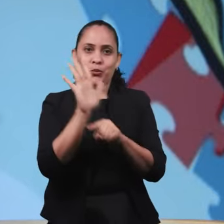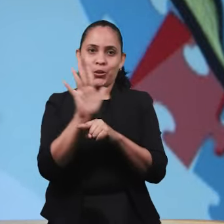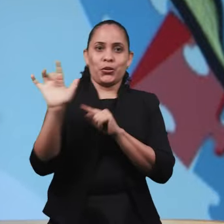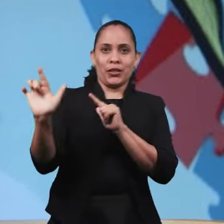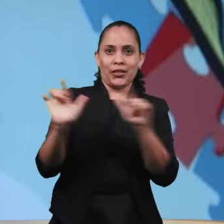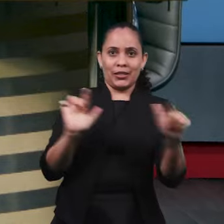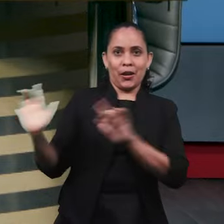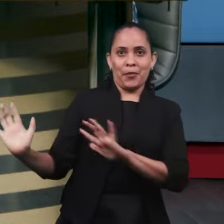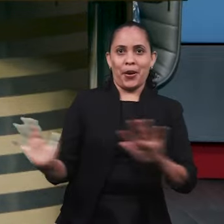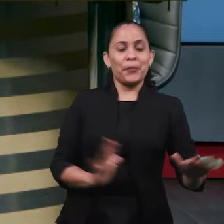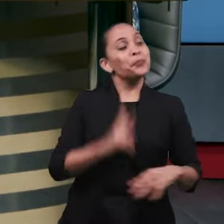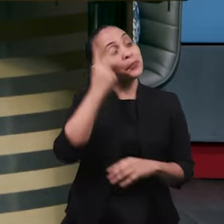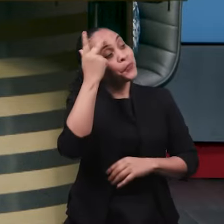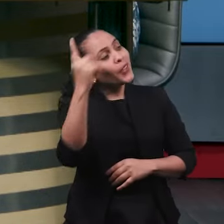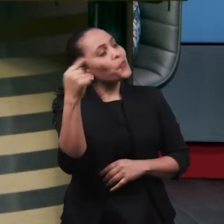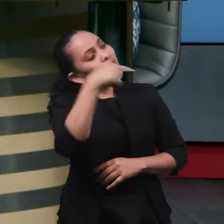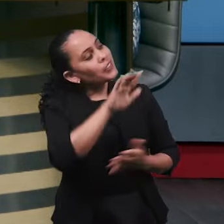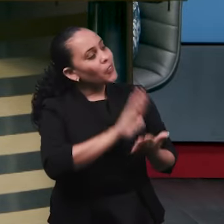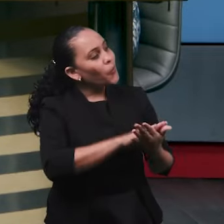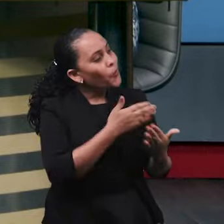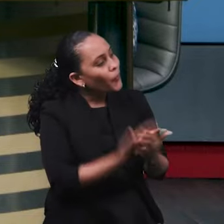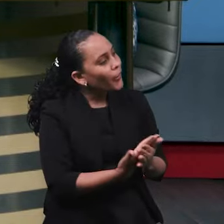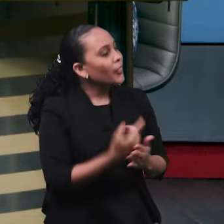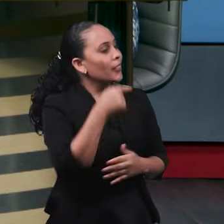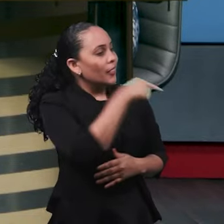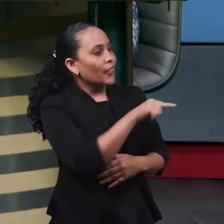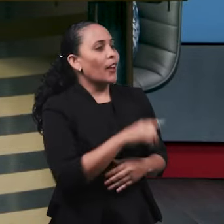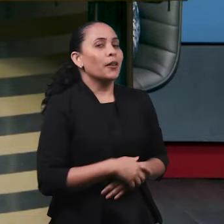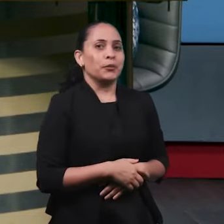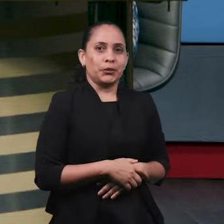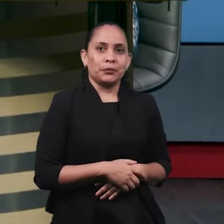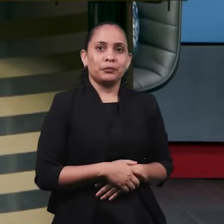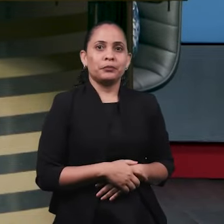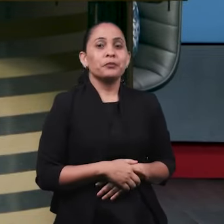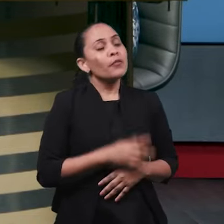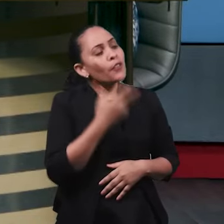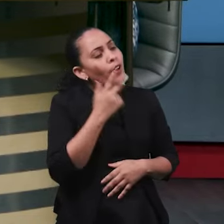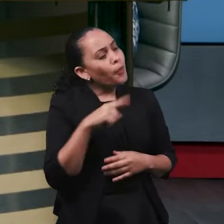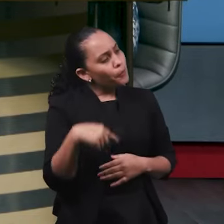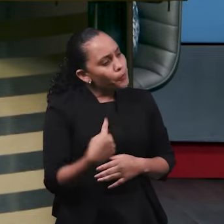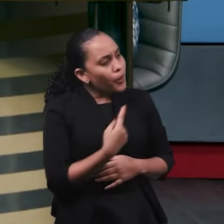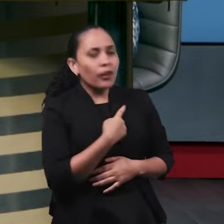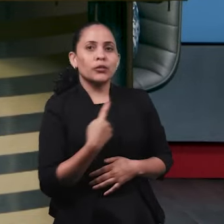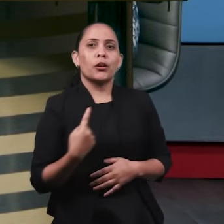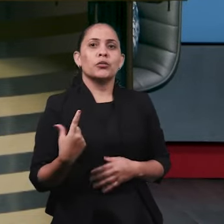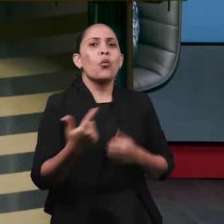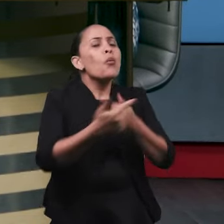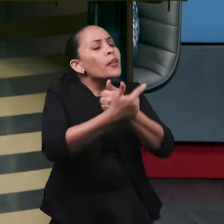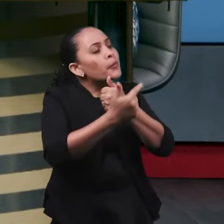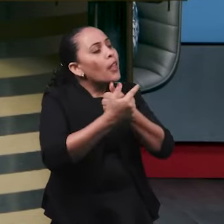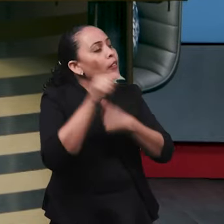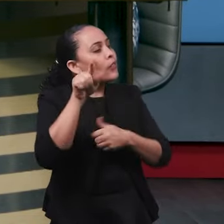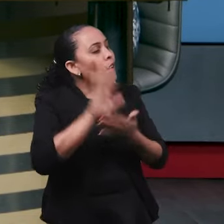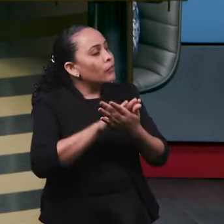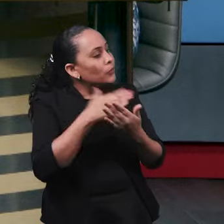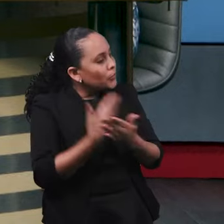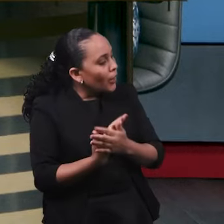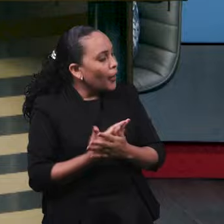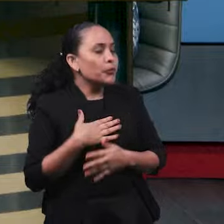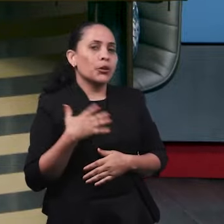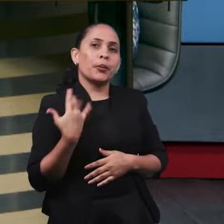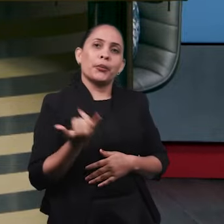nesse trabalho. Priscila, você como intérprete, Priscila, fale um pouco para nós aí, o papel, né, ali do